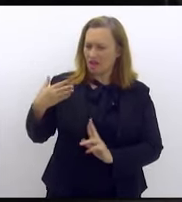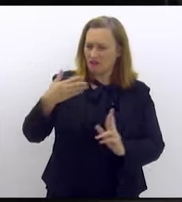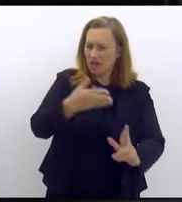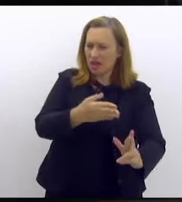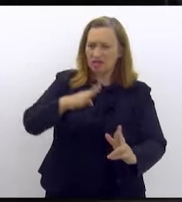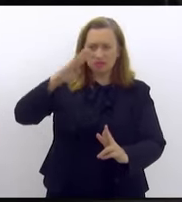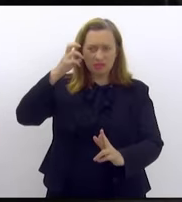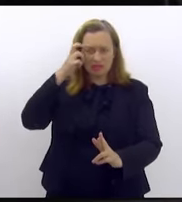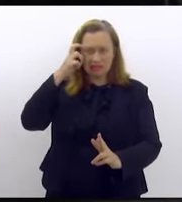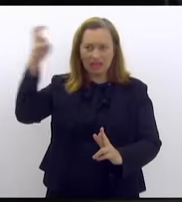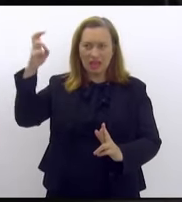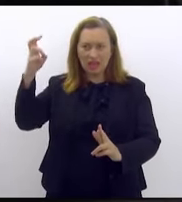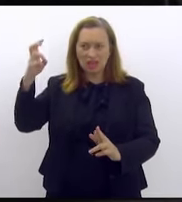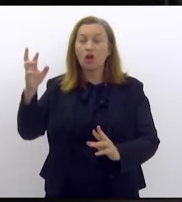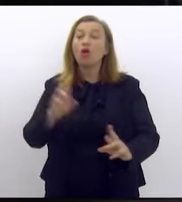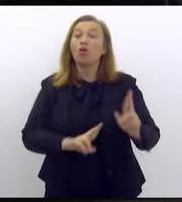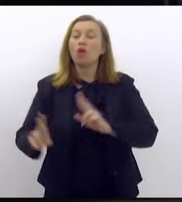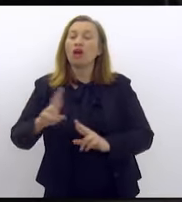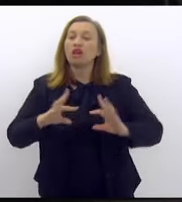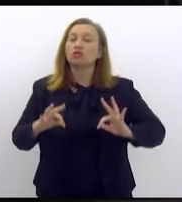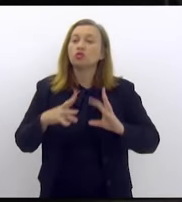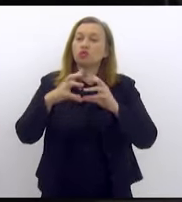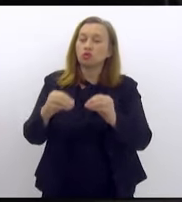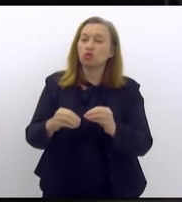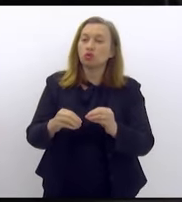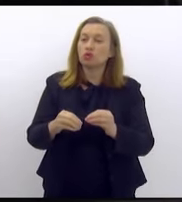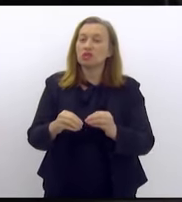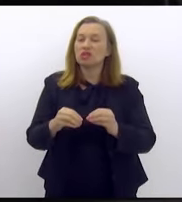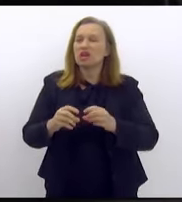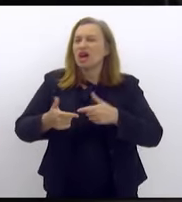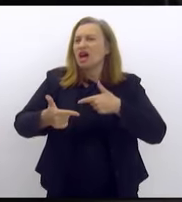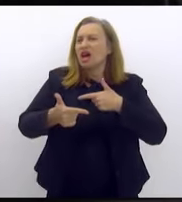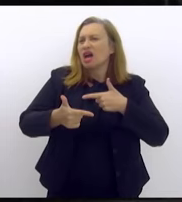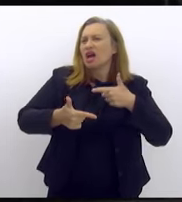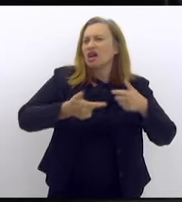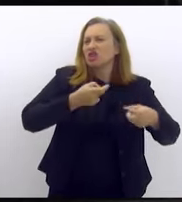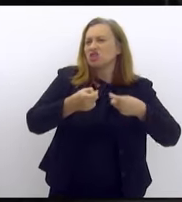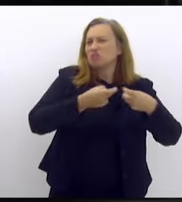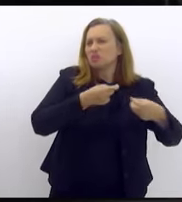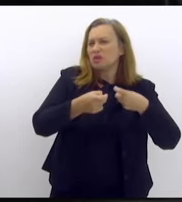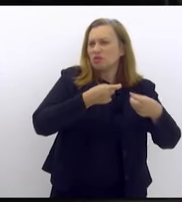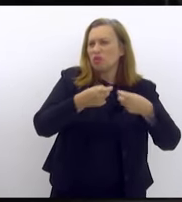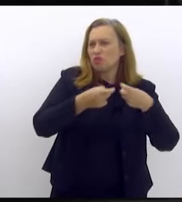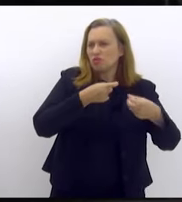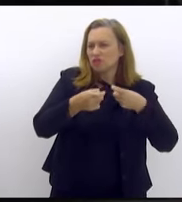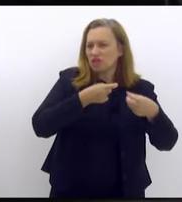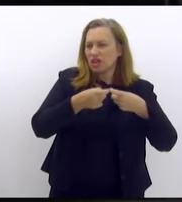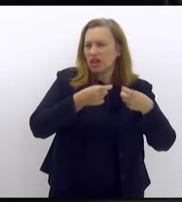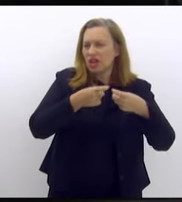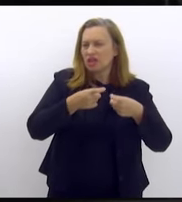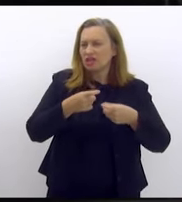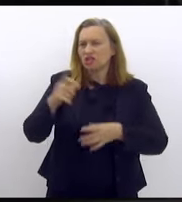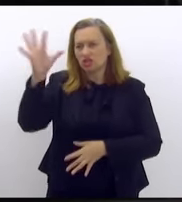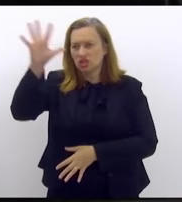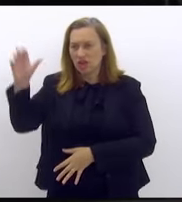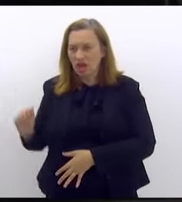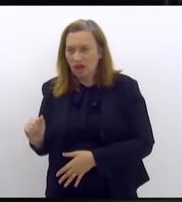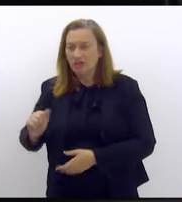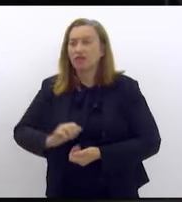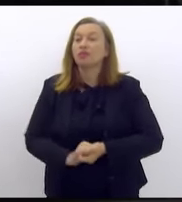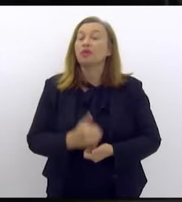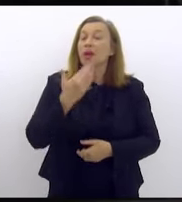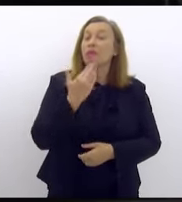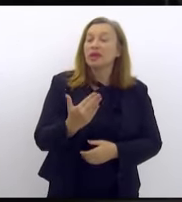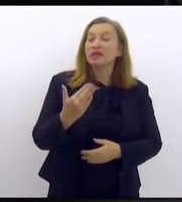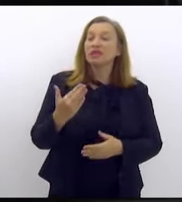relação aos conflitos que hoje temos nos países de África. Então, nesse sentido, senhor presidente, pedimos aqui